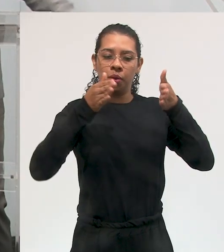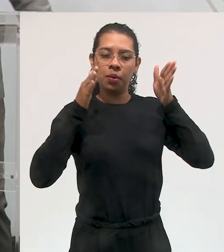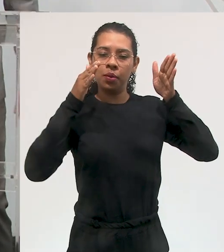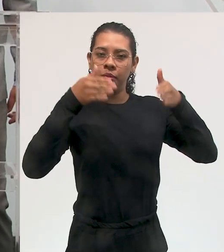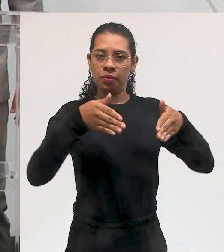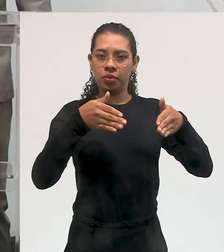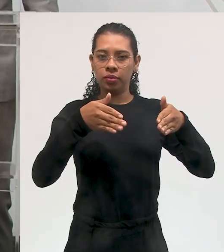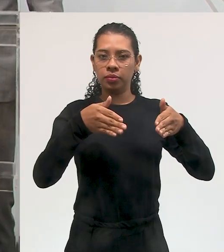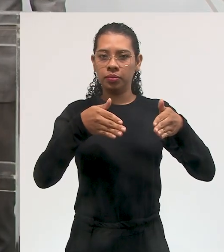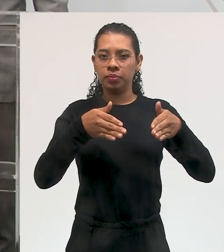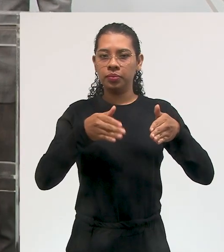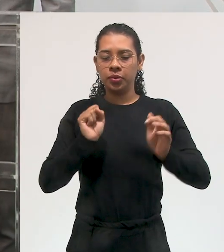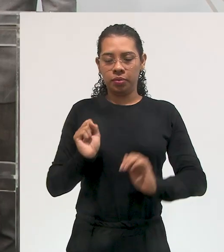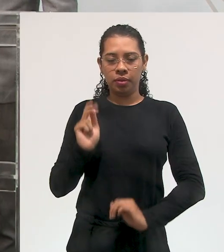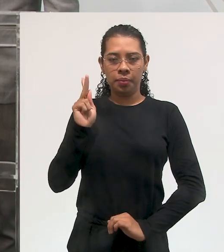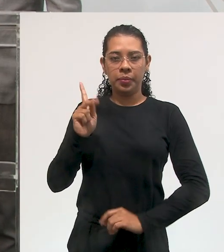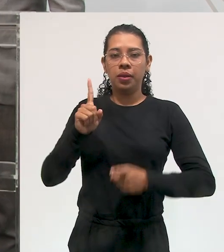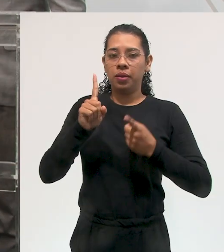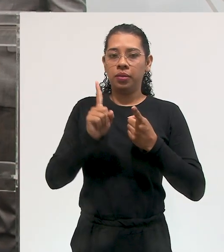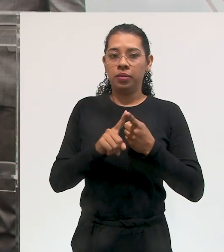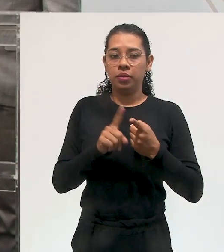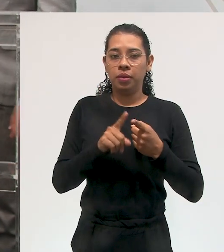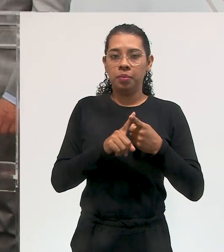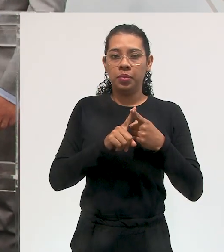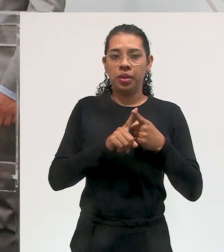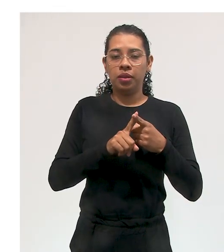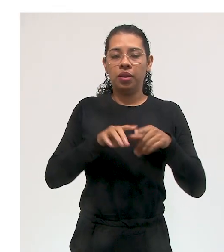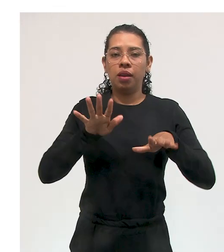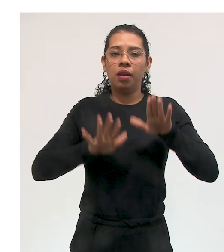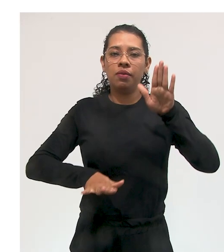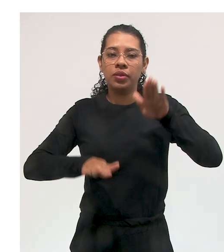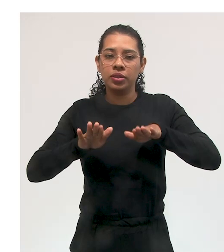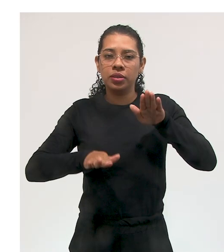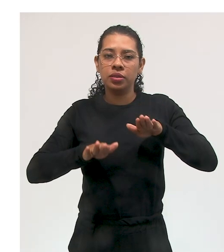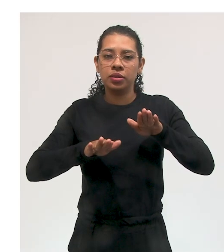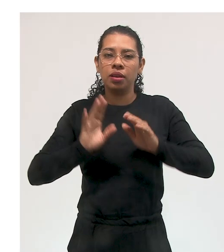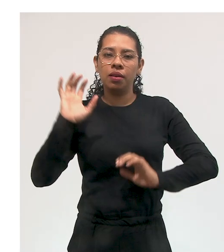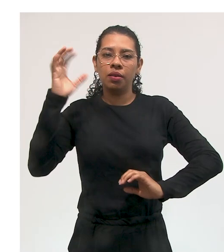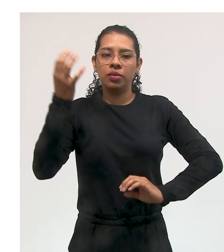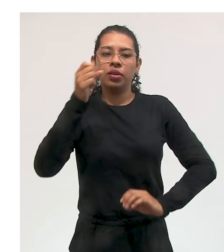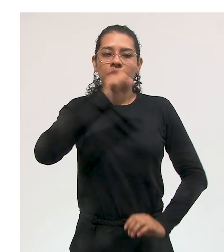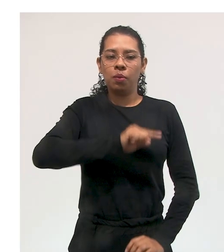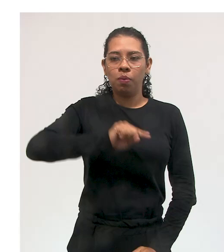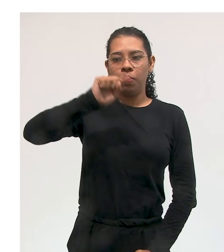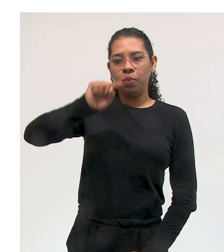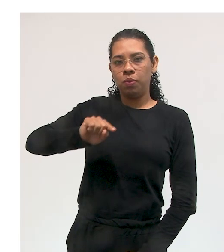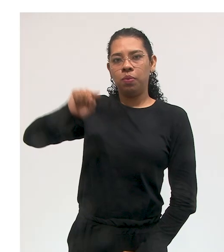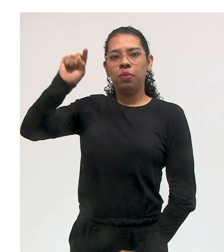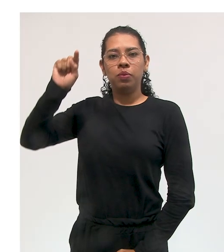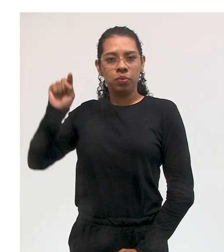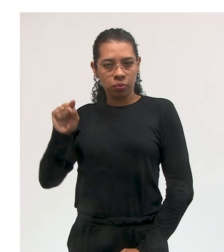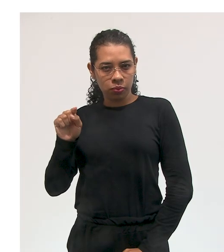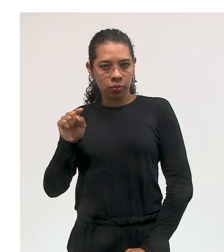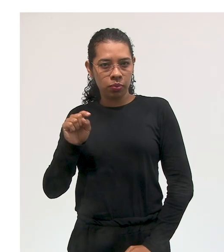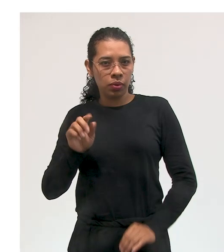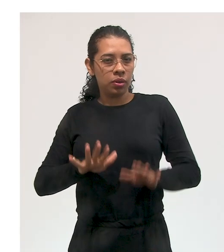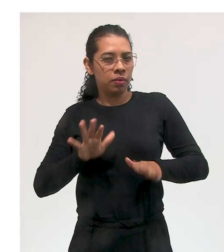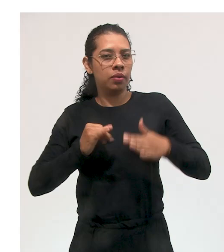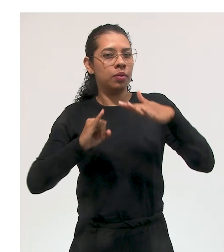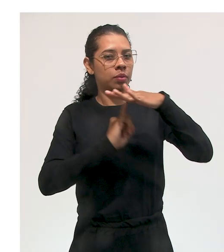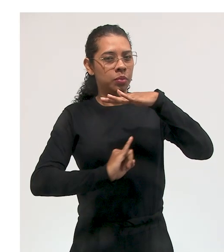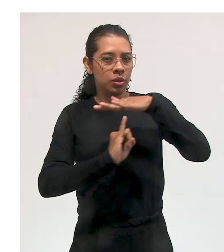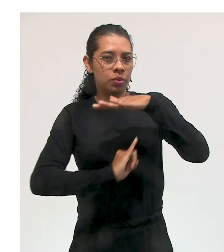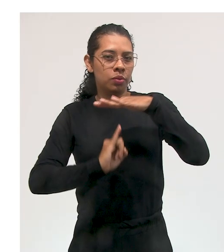ser focado, ok? A oscilação entre esses modelos acadêmicos centrados em instituições, ou seja, não pode só pensar